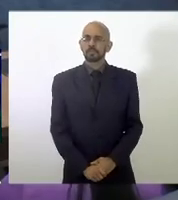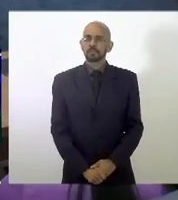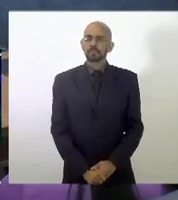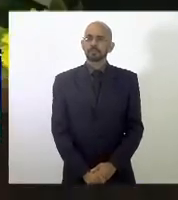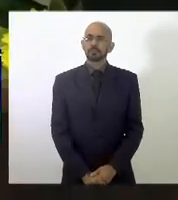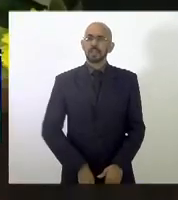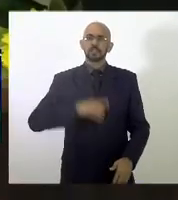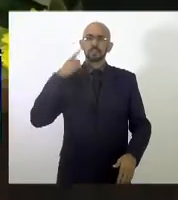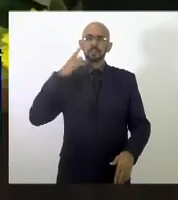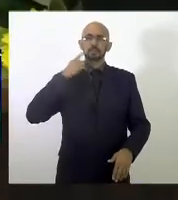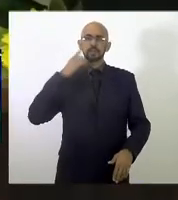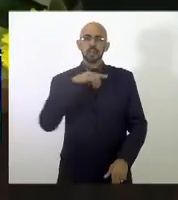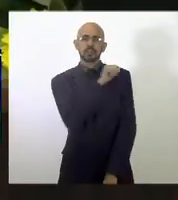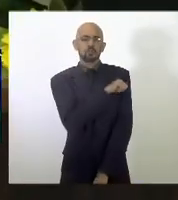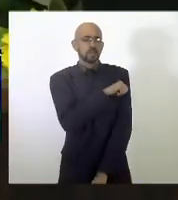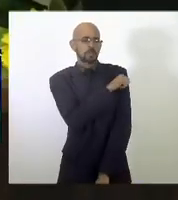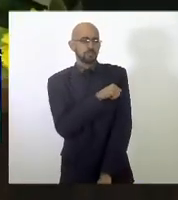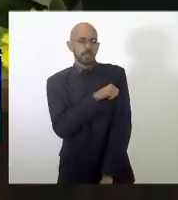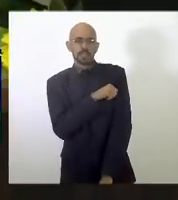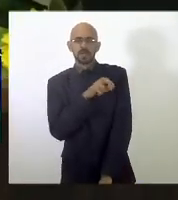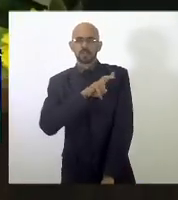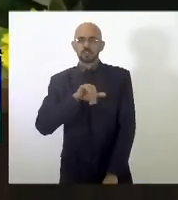Deputada enfermeira, e vamos ao expediente final.